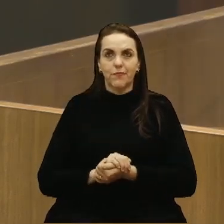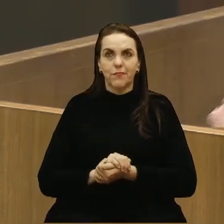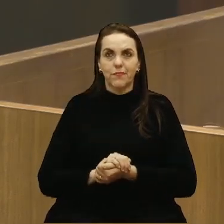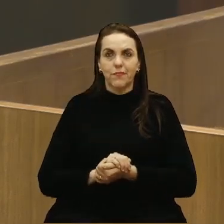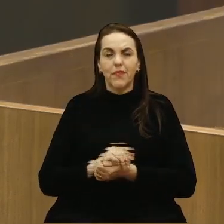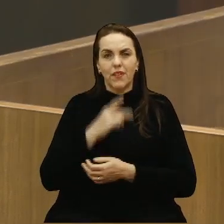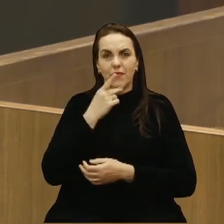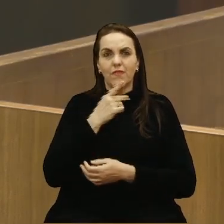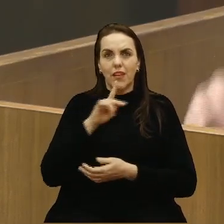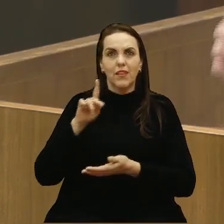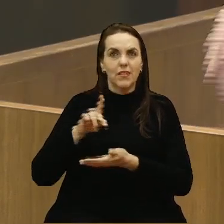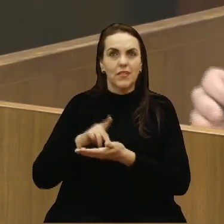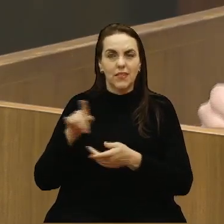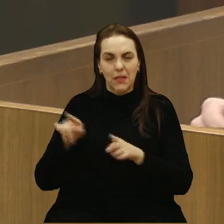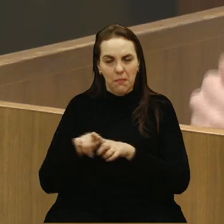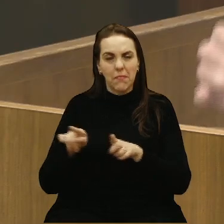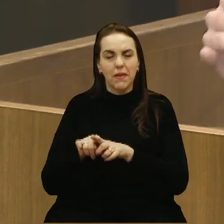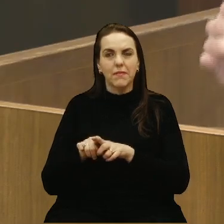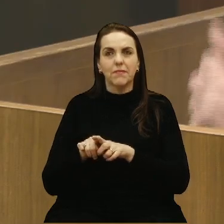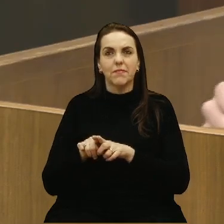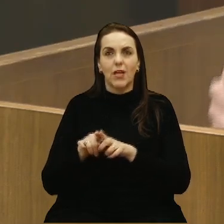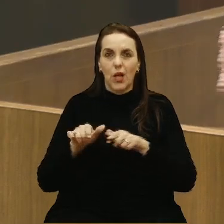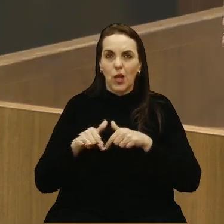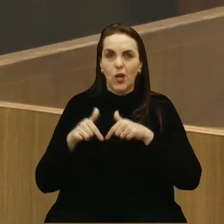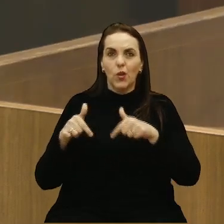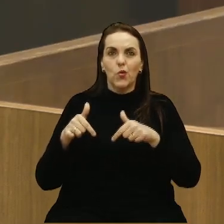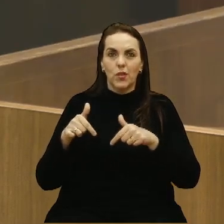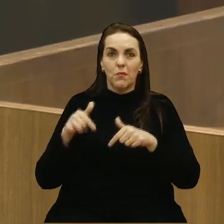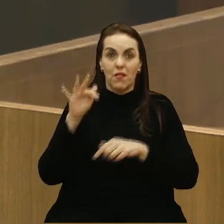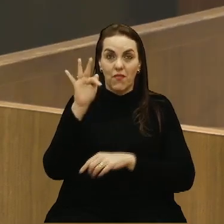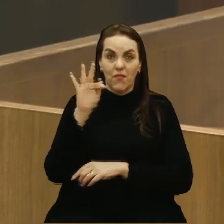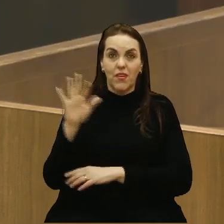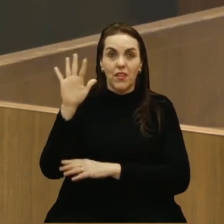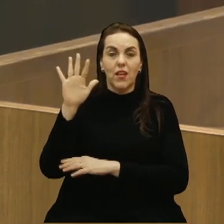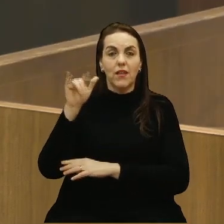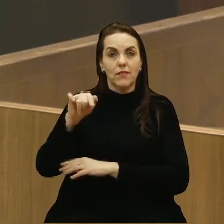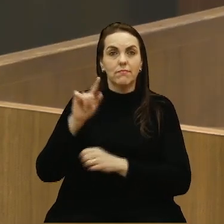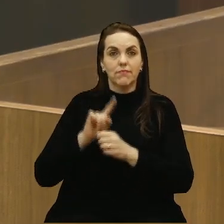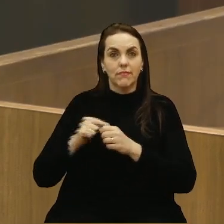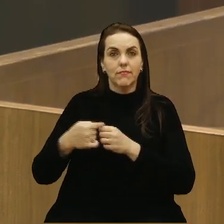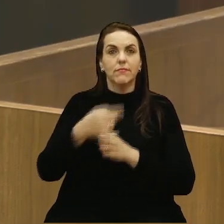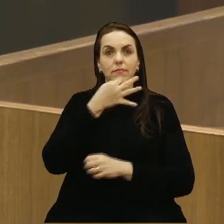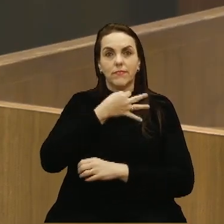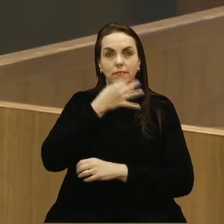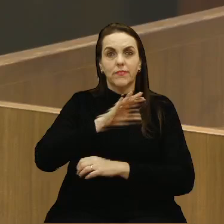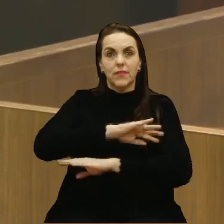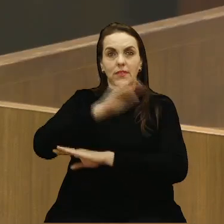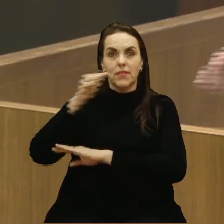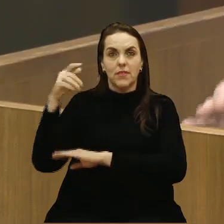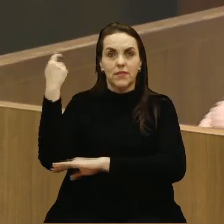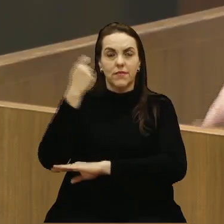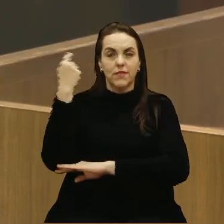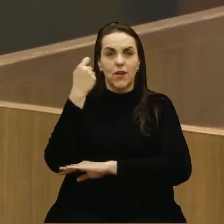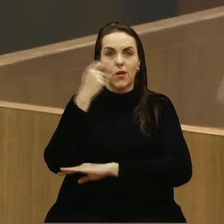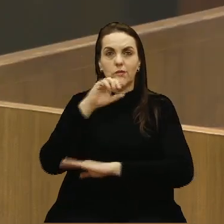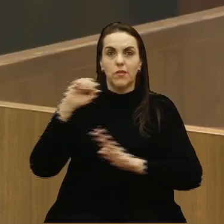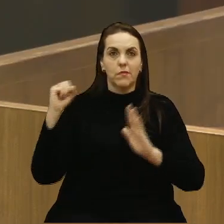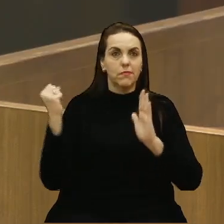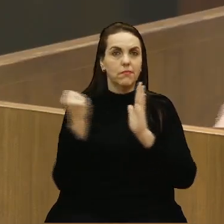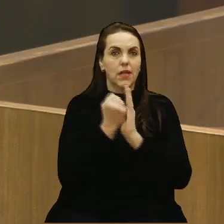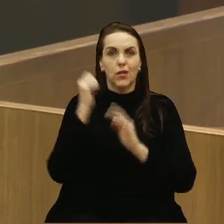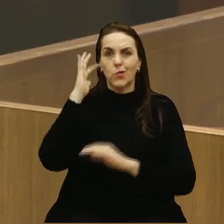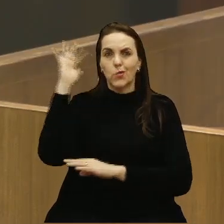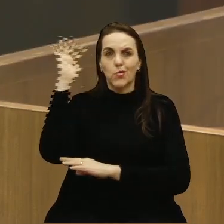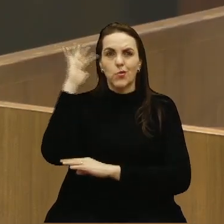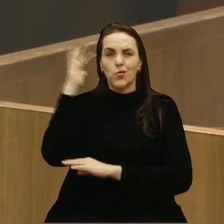Digo isso também porque a luta por uma federal na cidade de Caxias do Sul, na Serra Gaúcha, simboliza esse sonho que